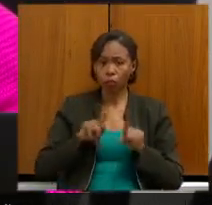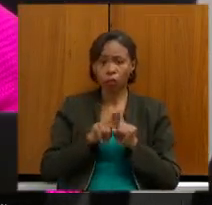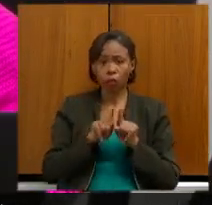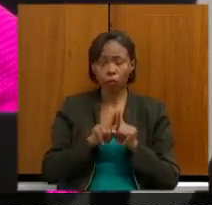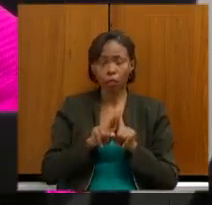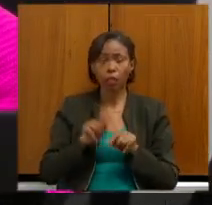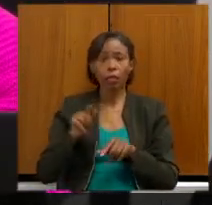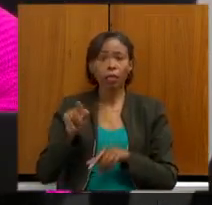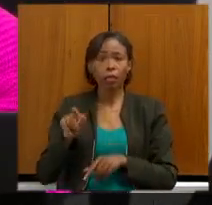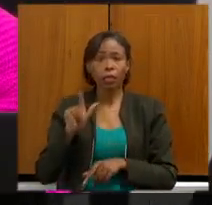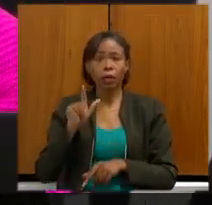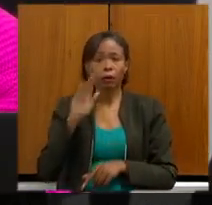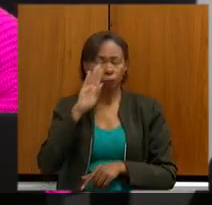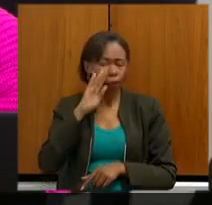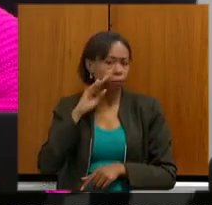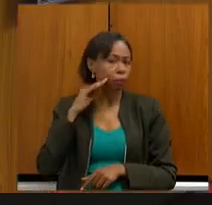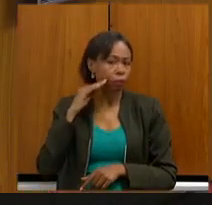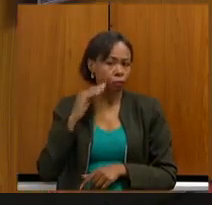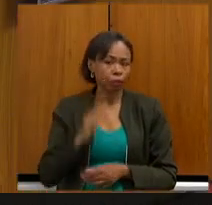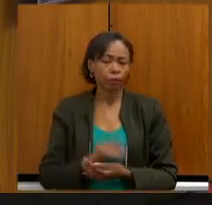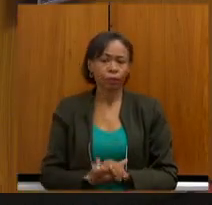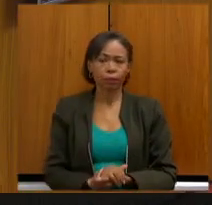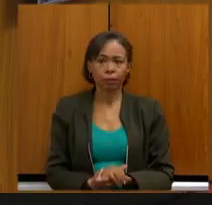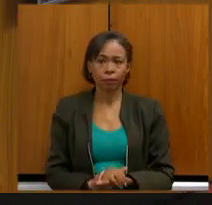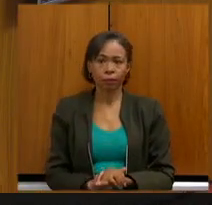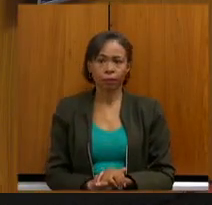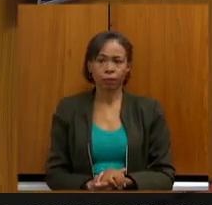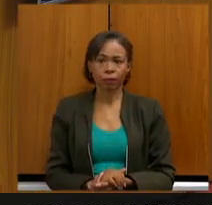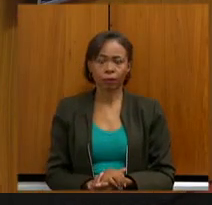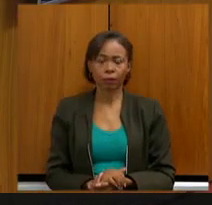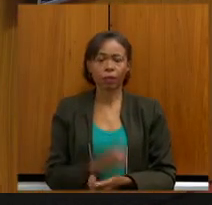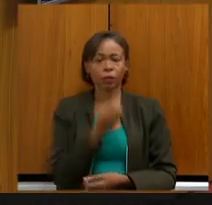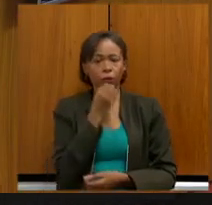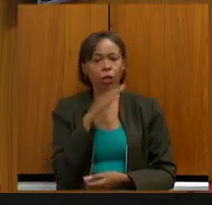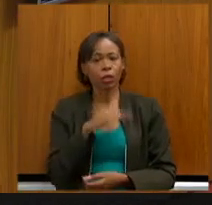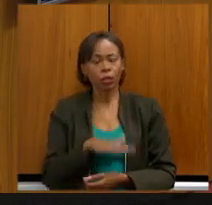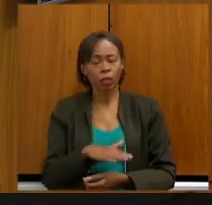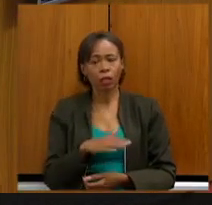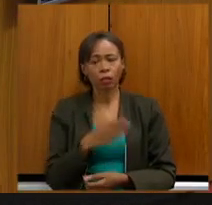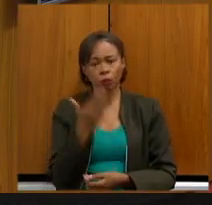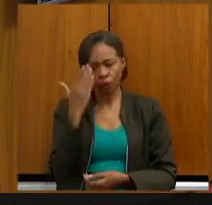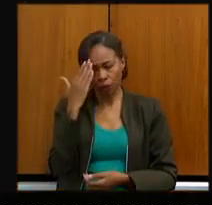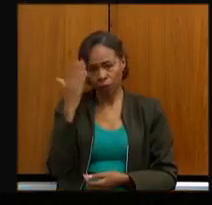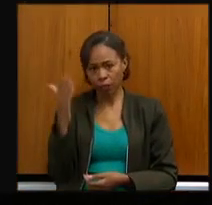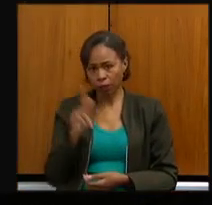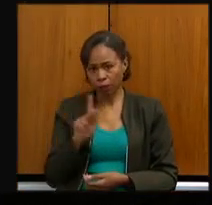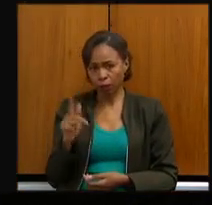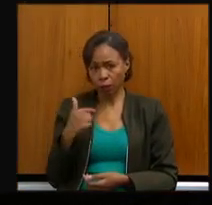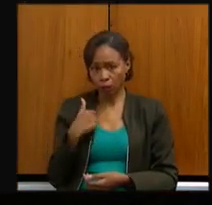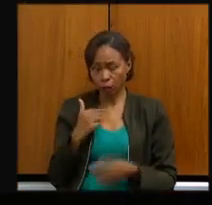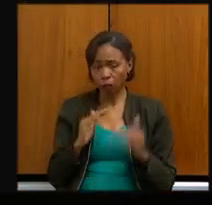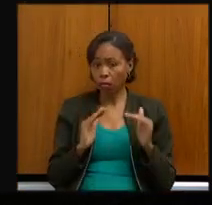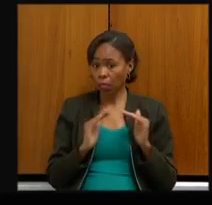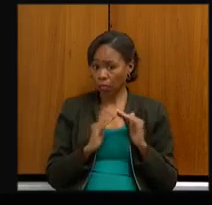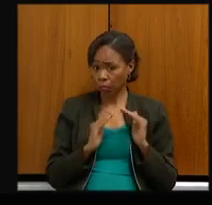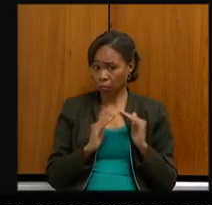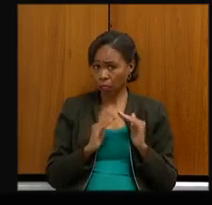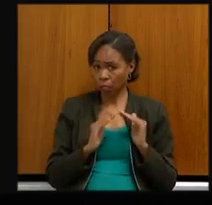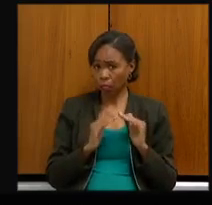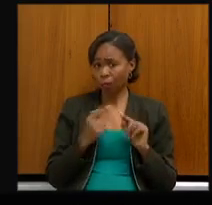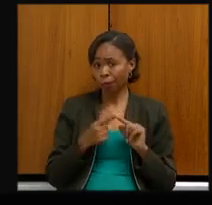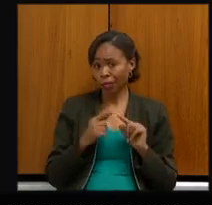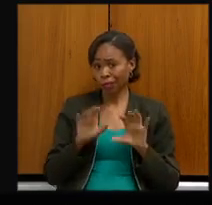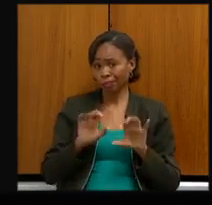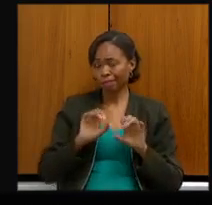autoria da deputada Beatriz Cerqueira Boa tarde obrigado presidenta eu tô em casa pensei